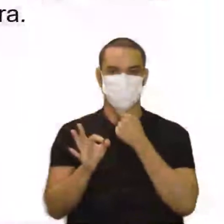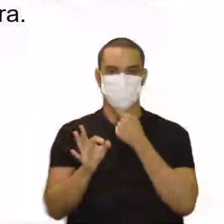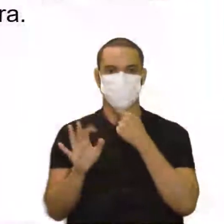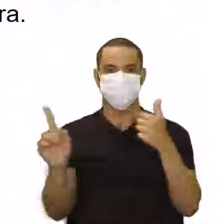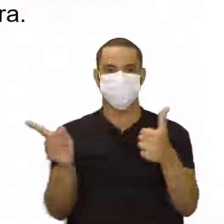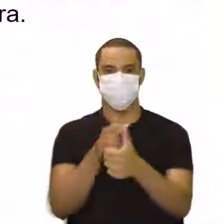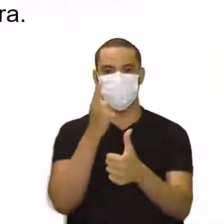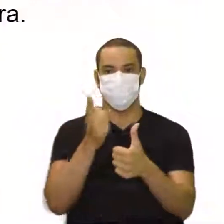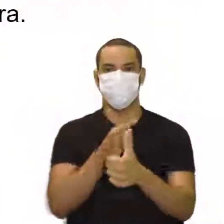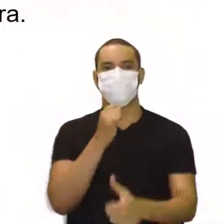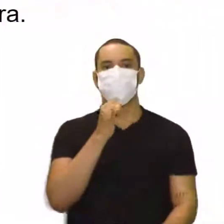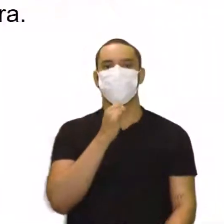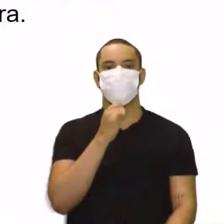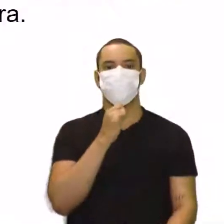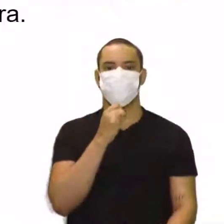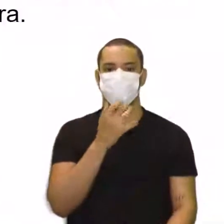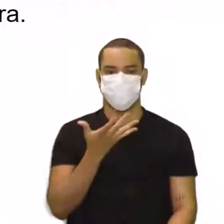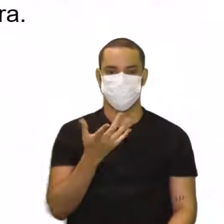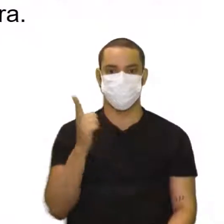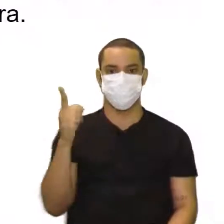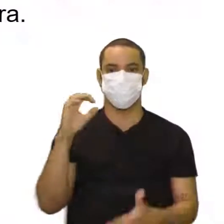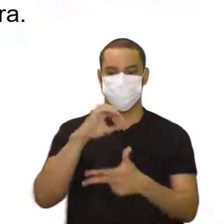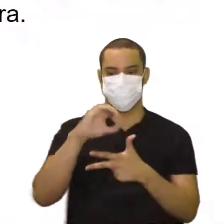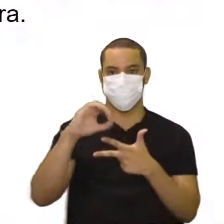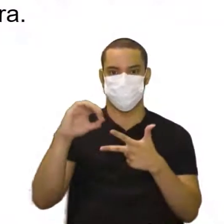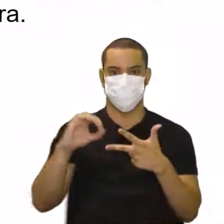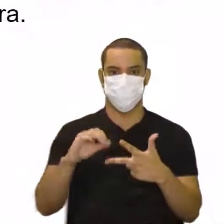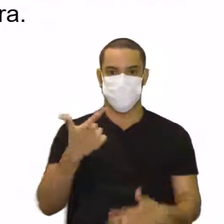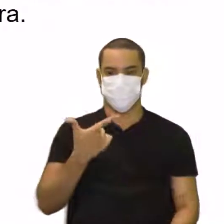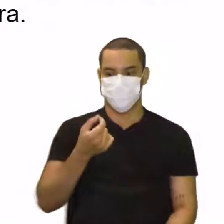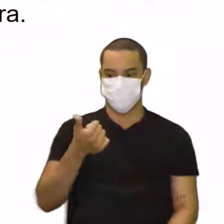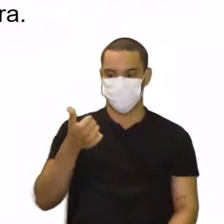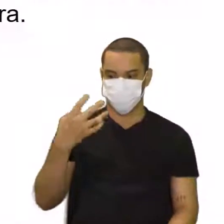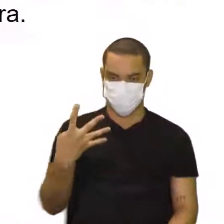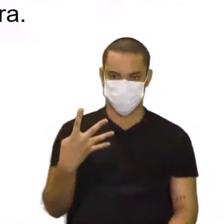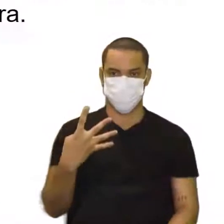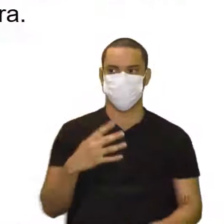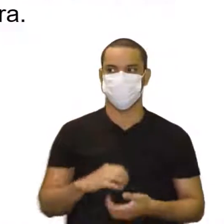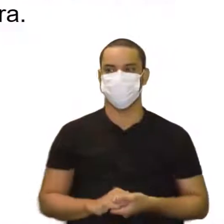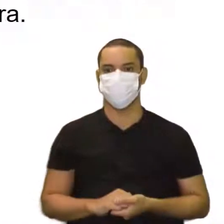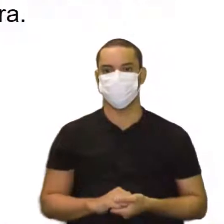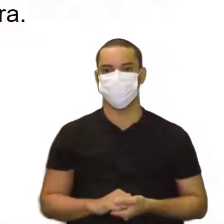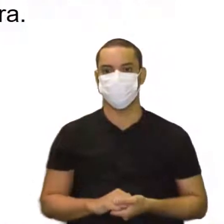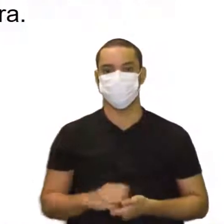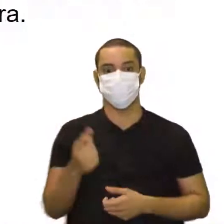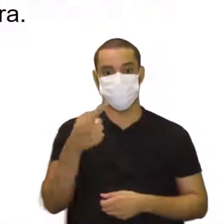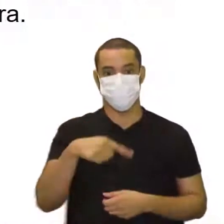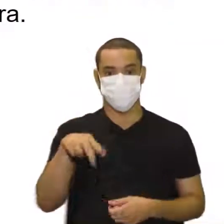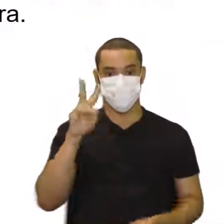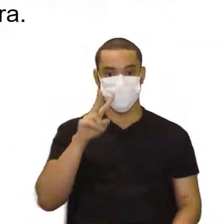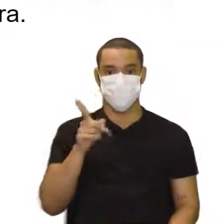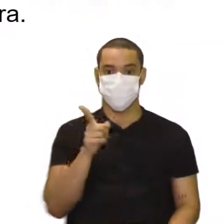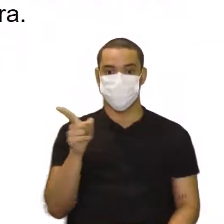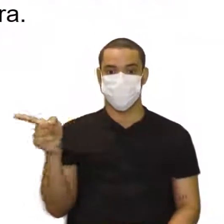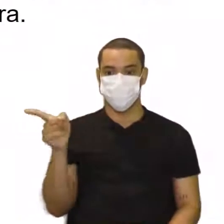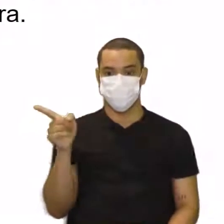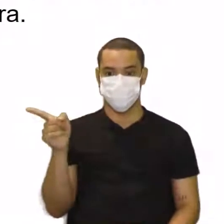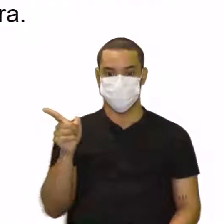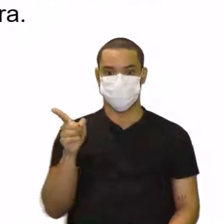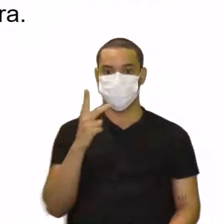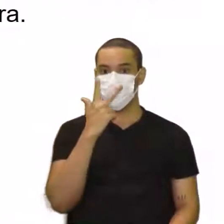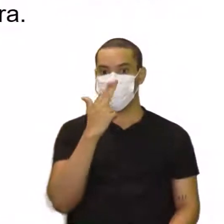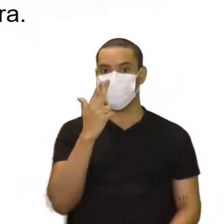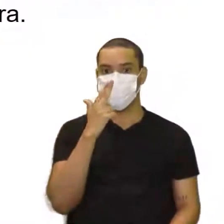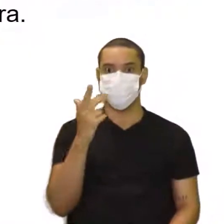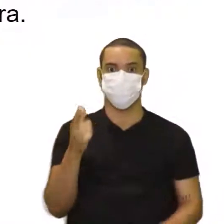primeiro exemplo, pessoal. Essa é do Enem de 2014 e olha só, vocês podem ver pela figura que até parece com o